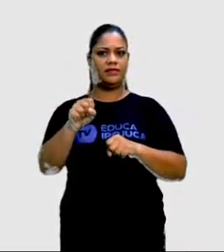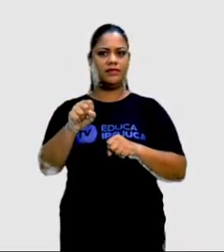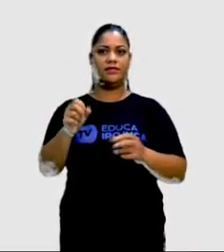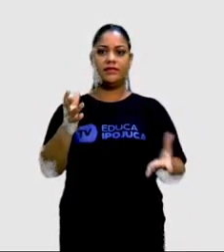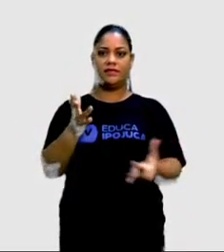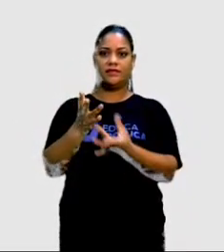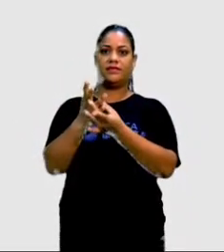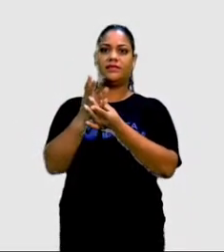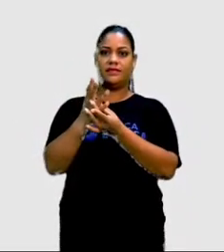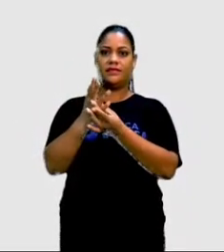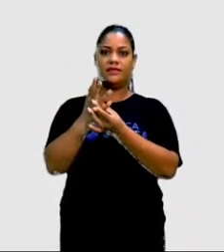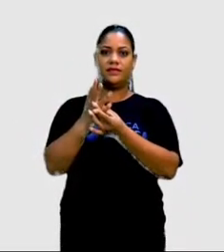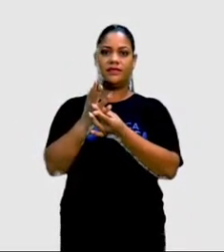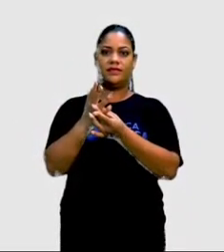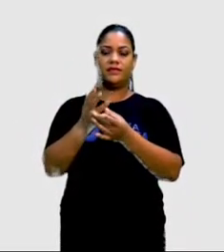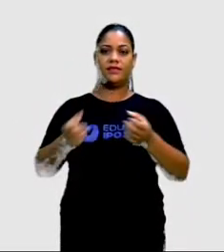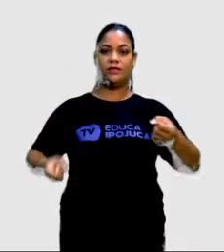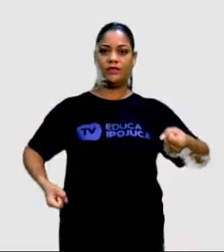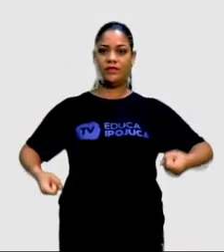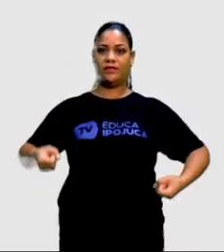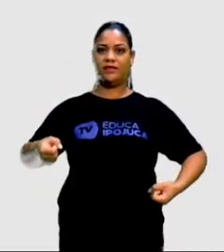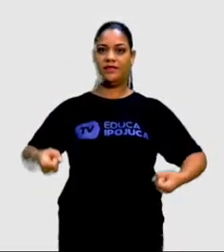bambolê.